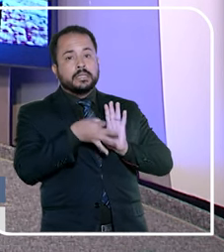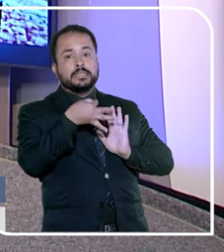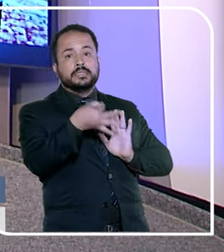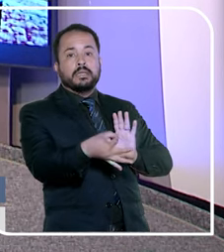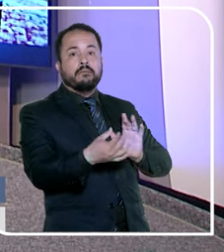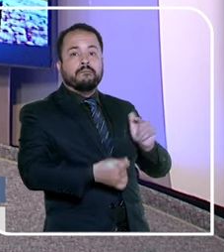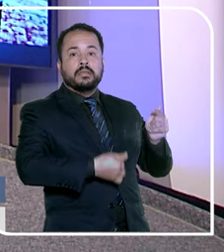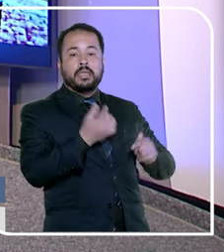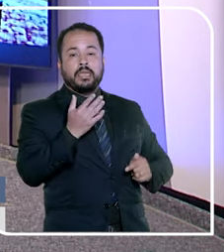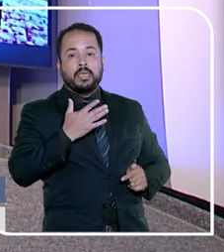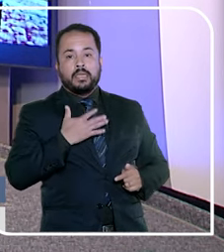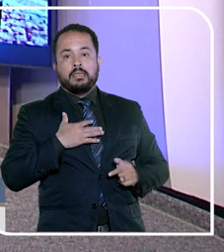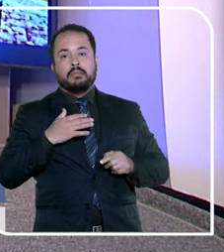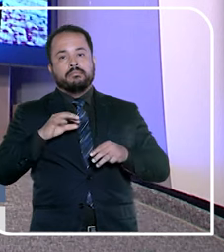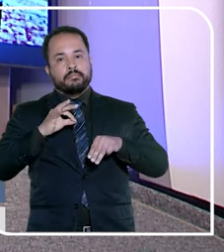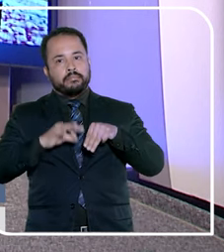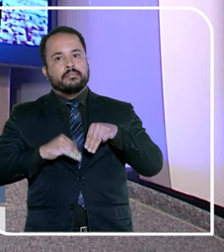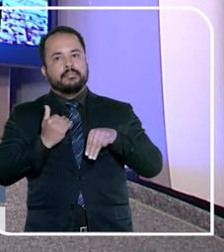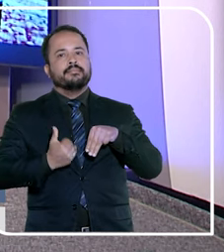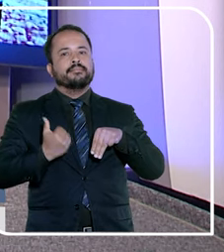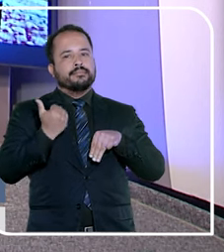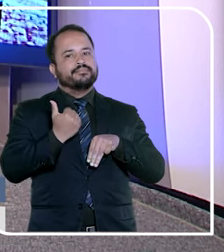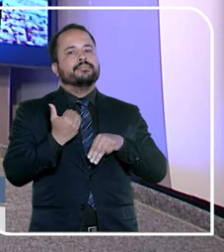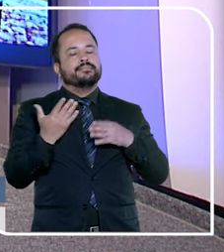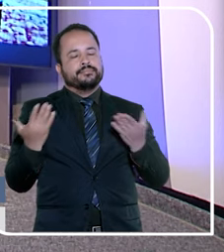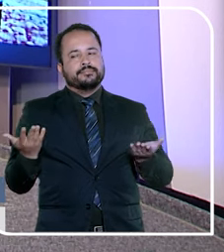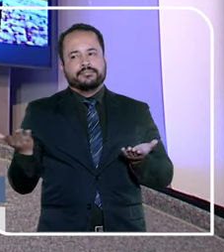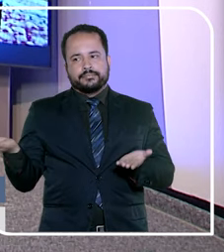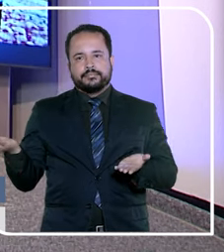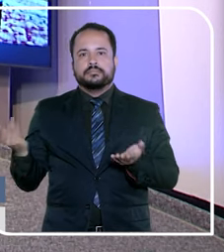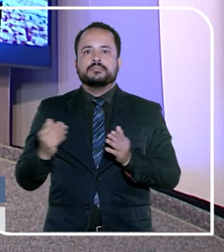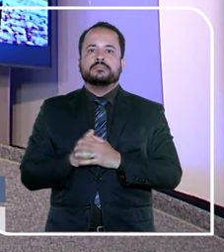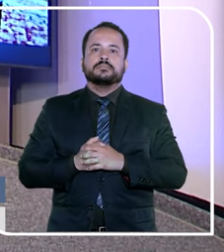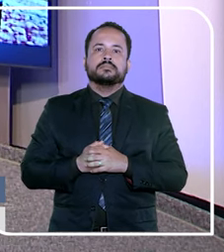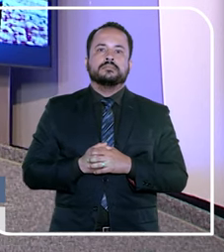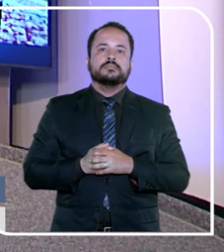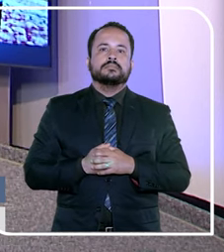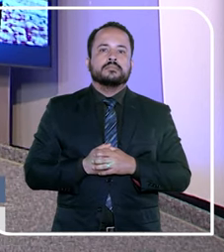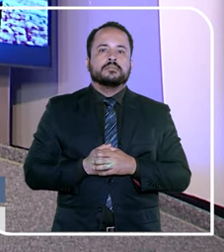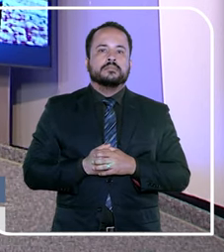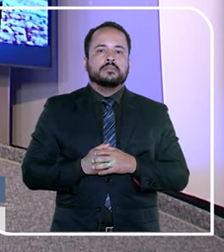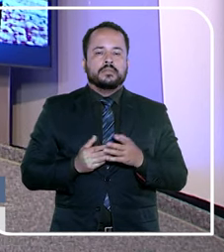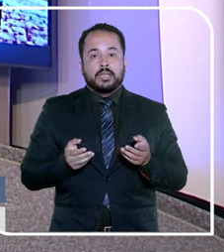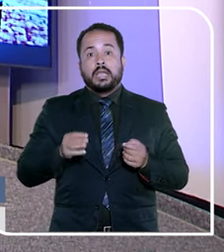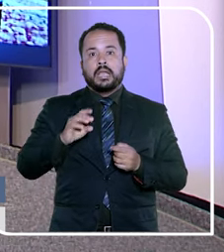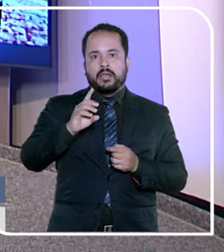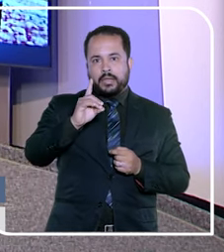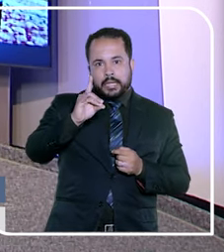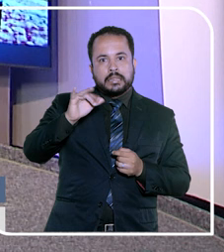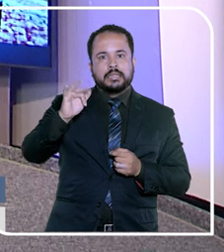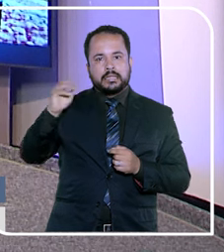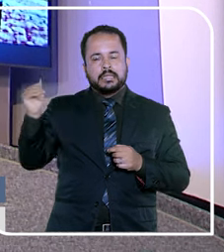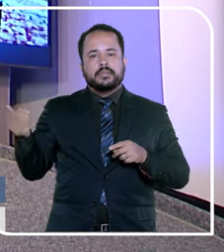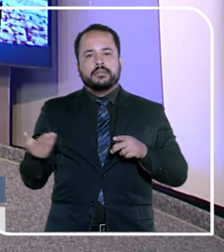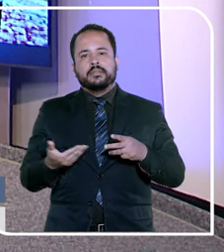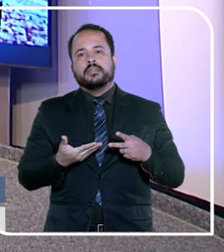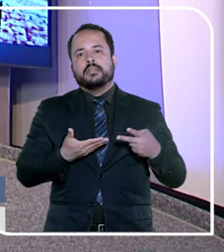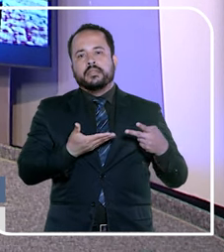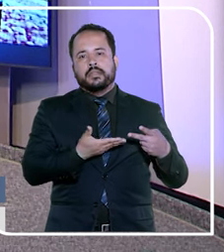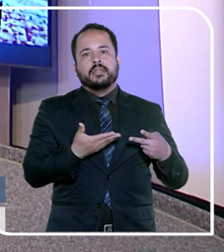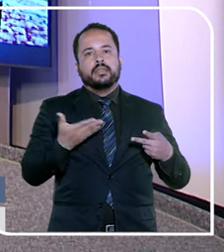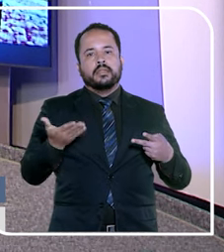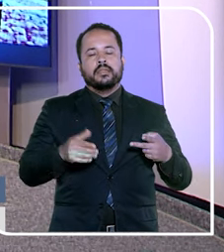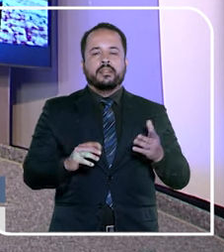agora eu gostaria de ouvir então do Procurador andras sobre essas justamente essa reflexão crítica que consta do livro